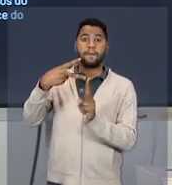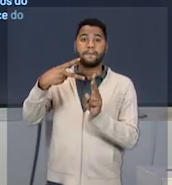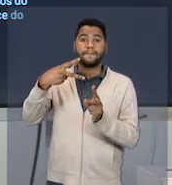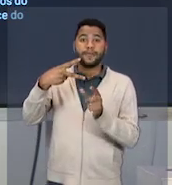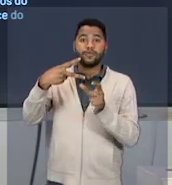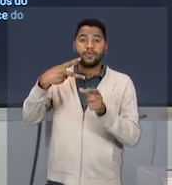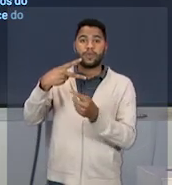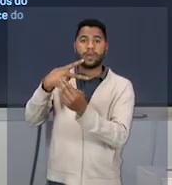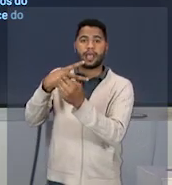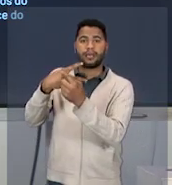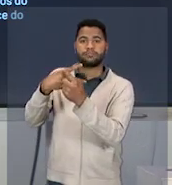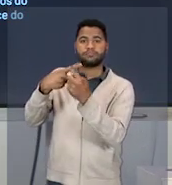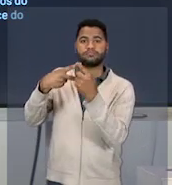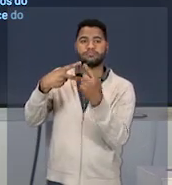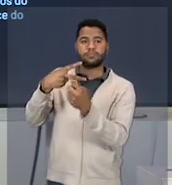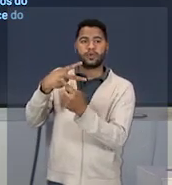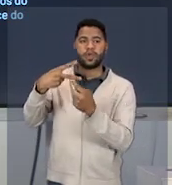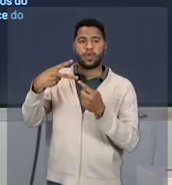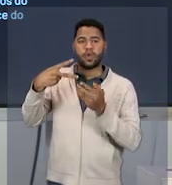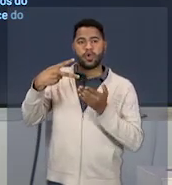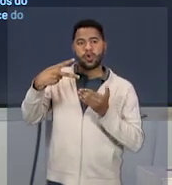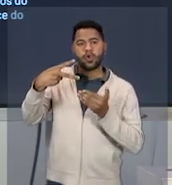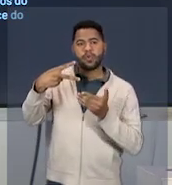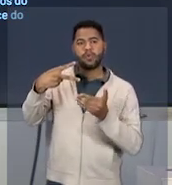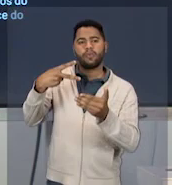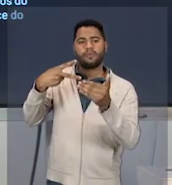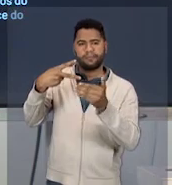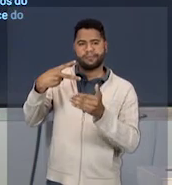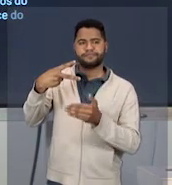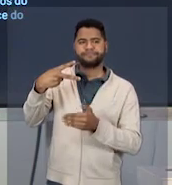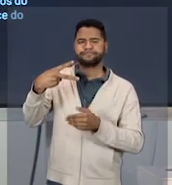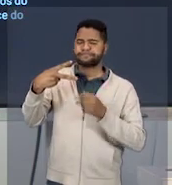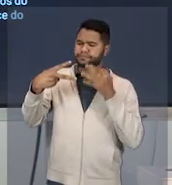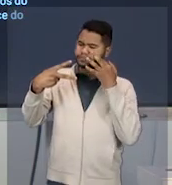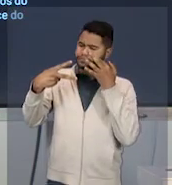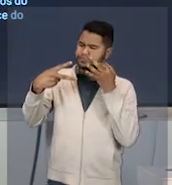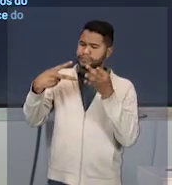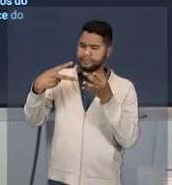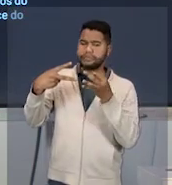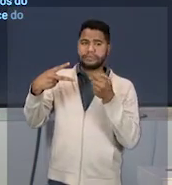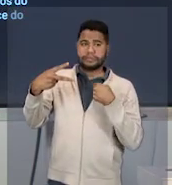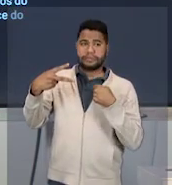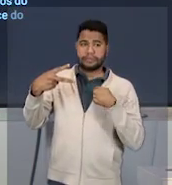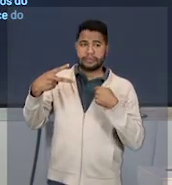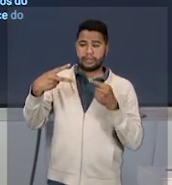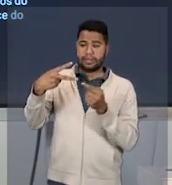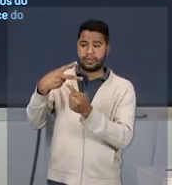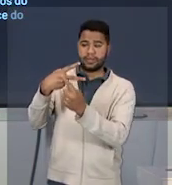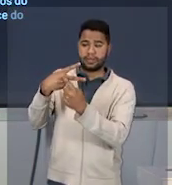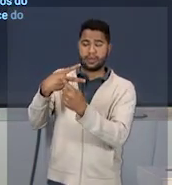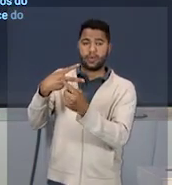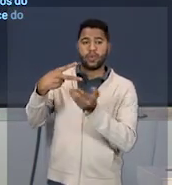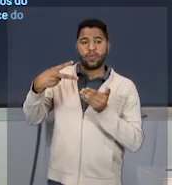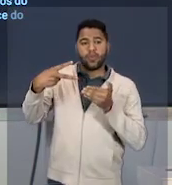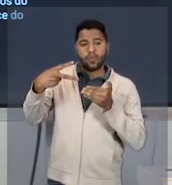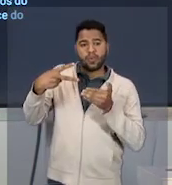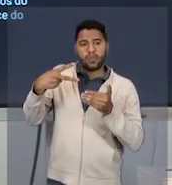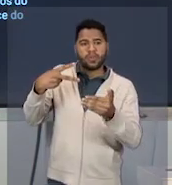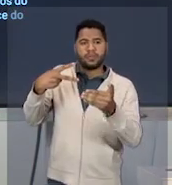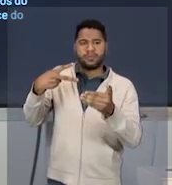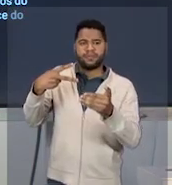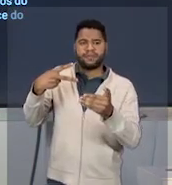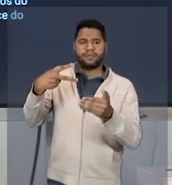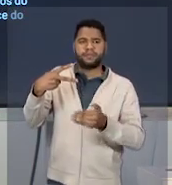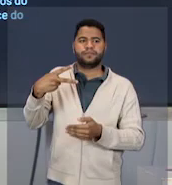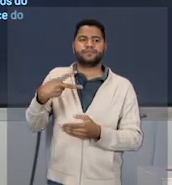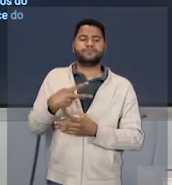aqui eu coloquei um ponto bem grandão, porque é para poder a gente prestar atenção que tem que ter esse início, né? Mas na hora de desenhar a gente não vai fazer dessa